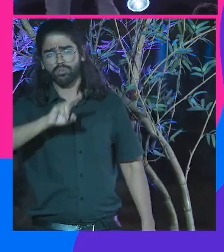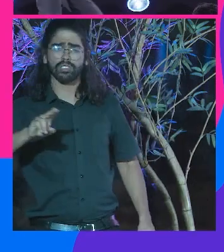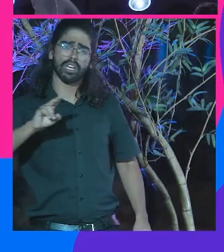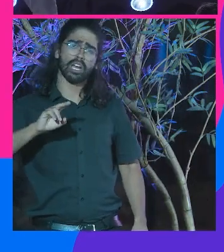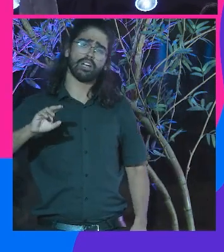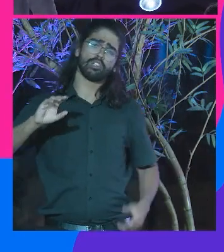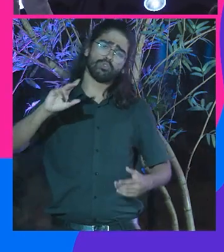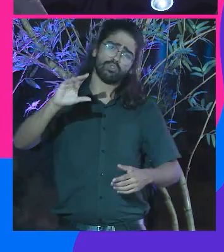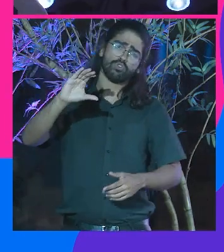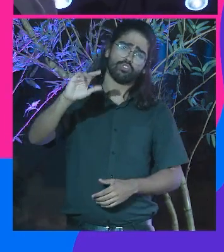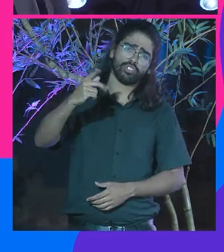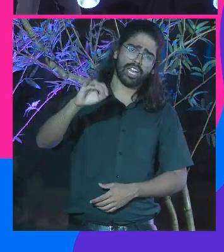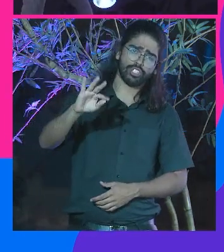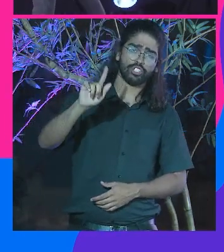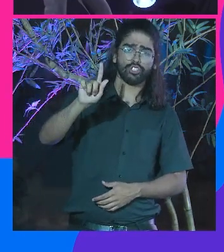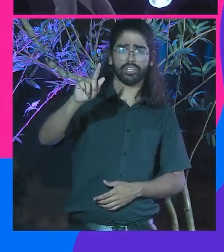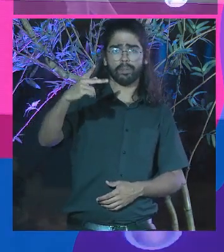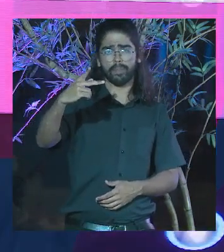usam um ChatGPT.